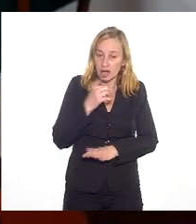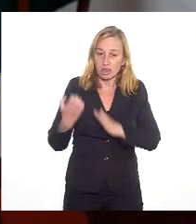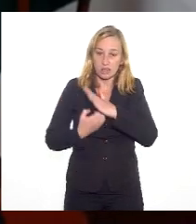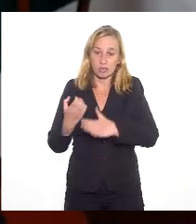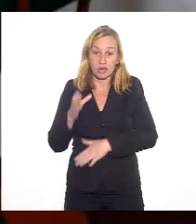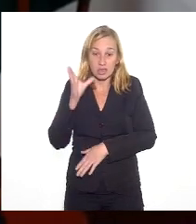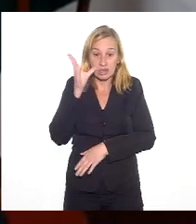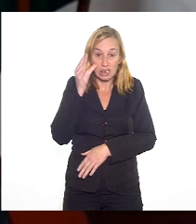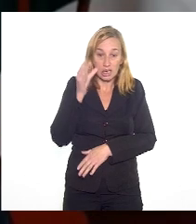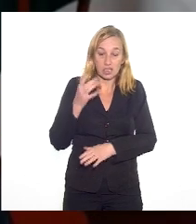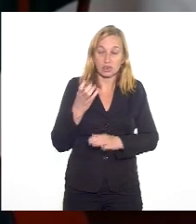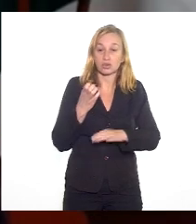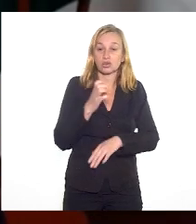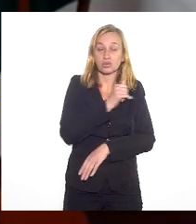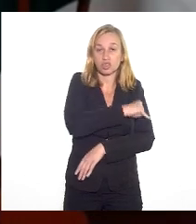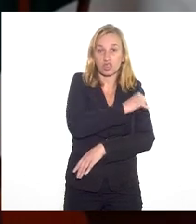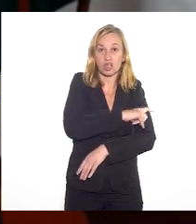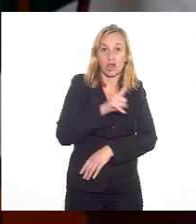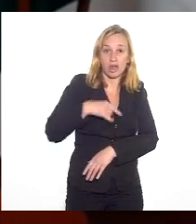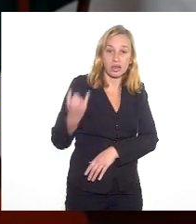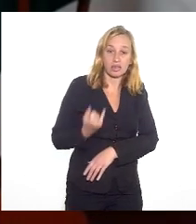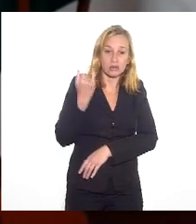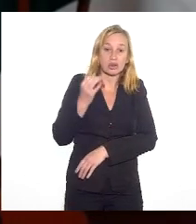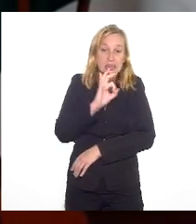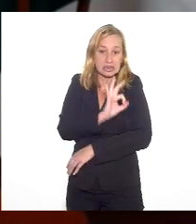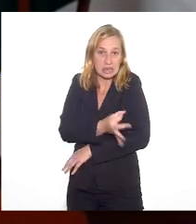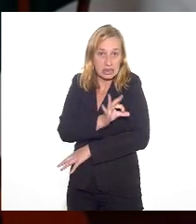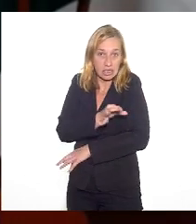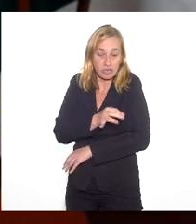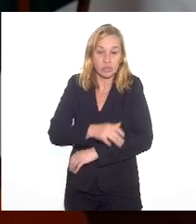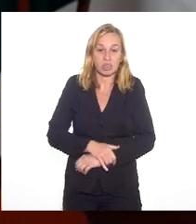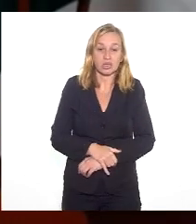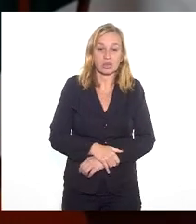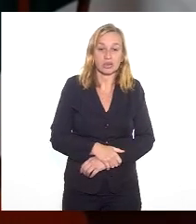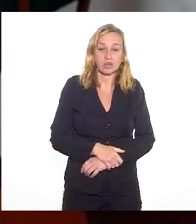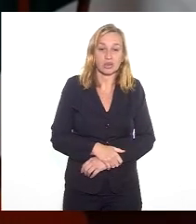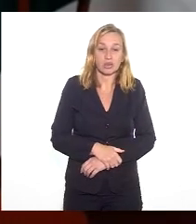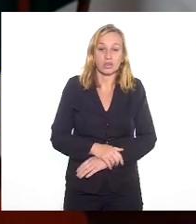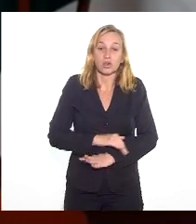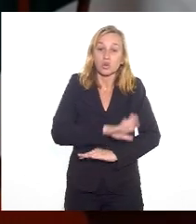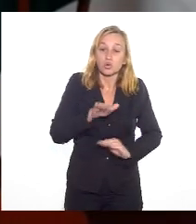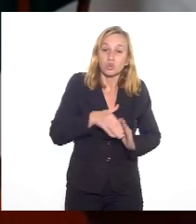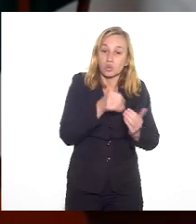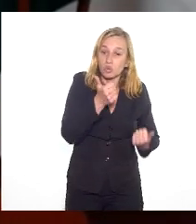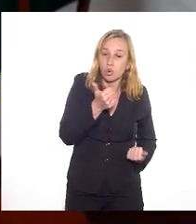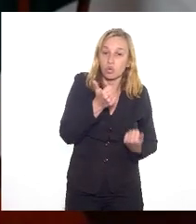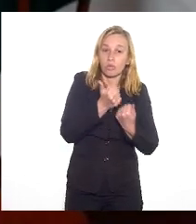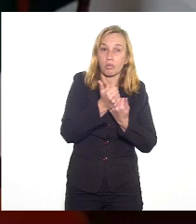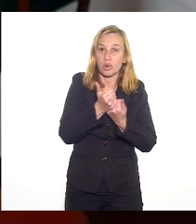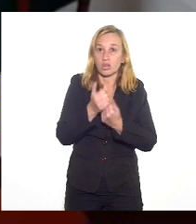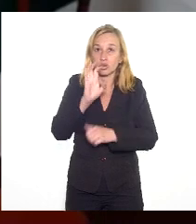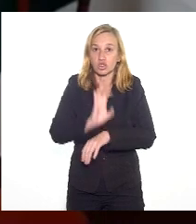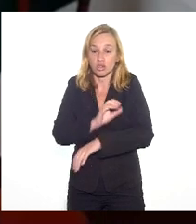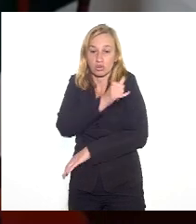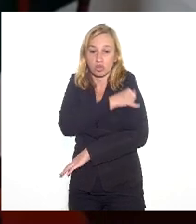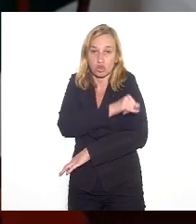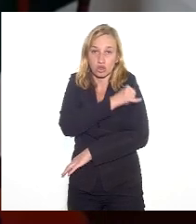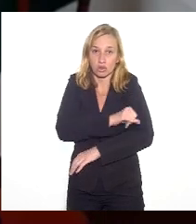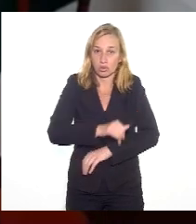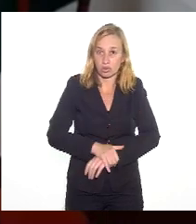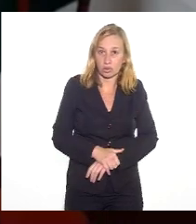no Rio de Janeiro, é muito importante que a gente, de fato, se debruce e dê todo o apoio ao Estado do Rio de